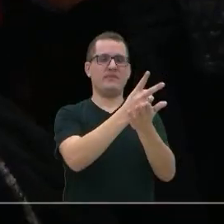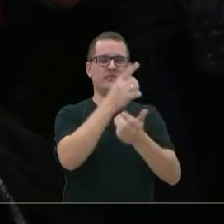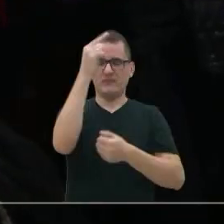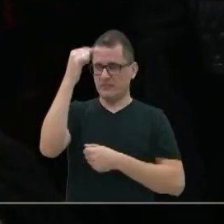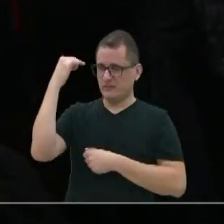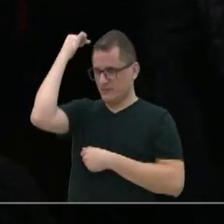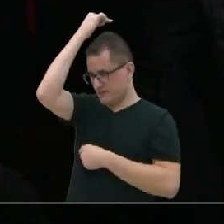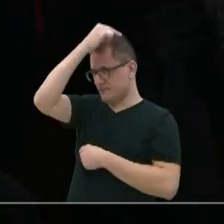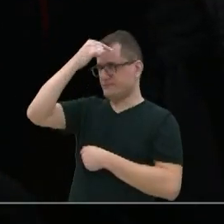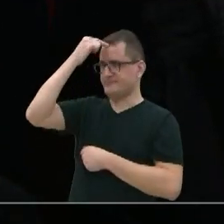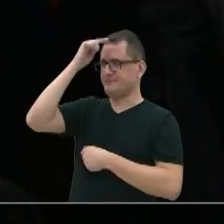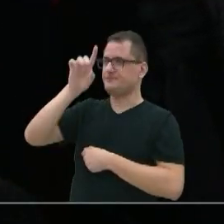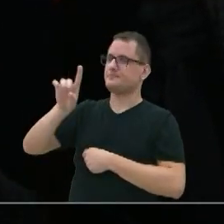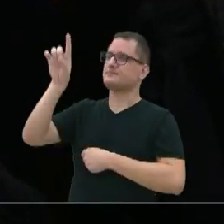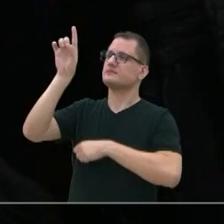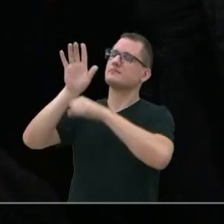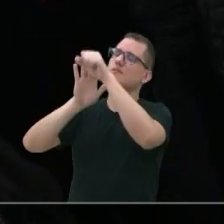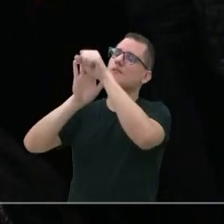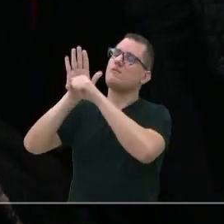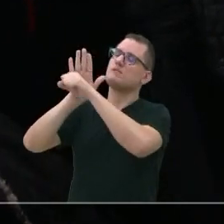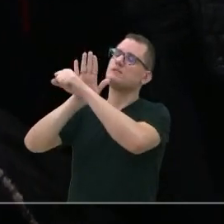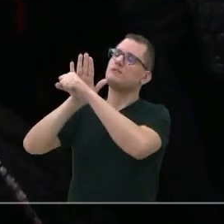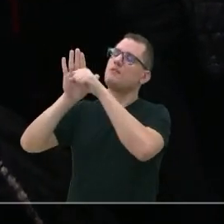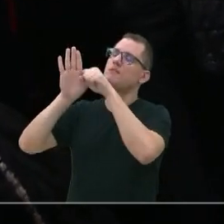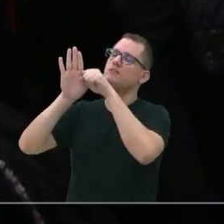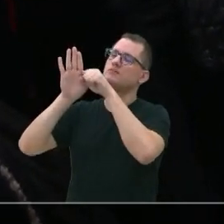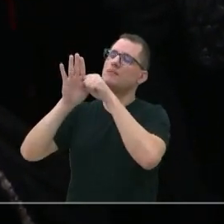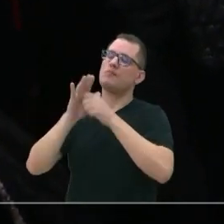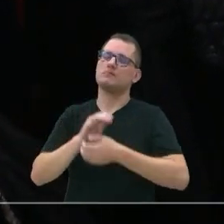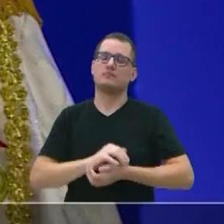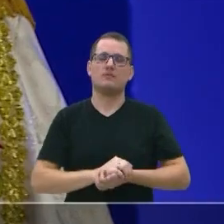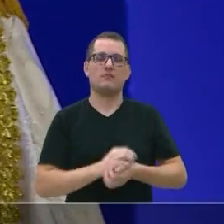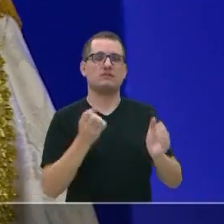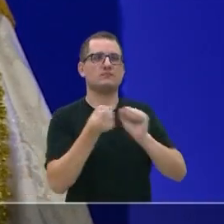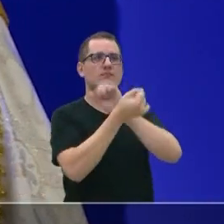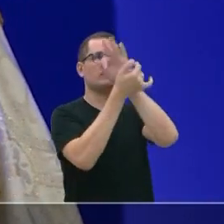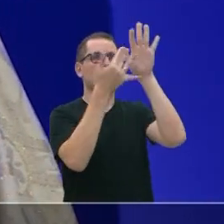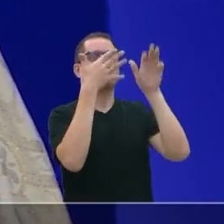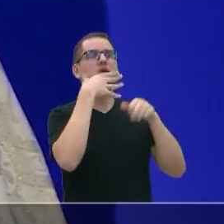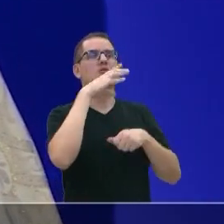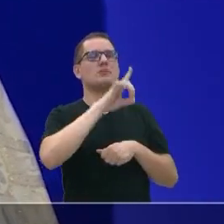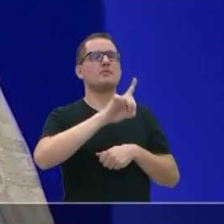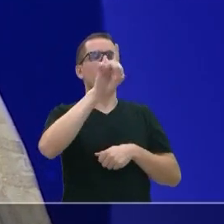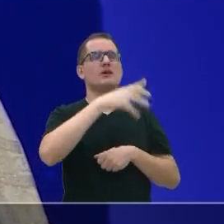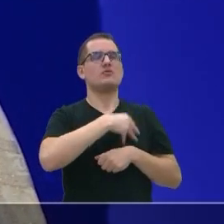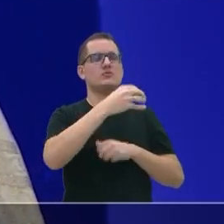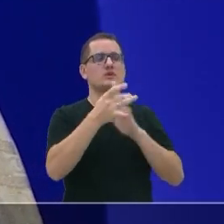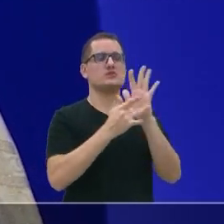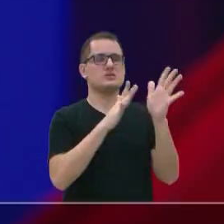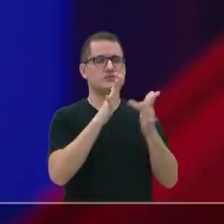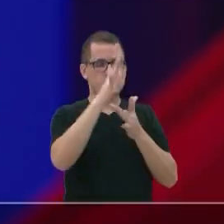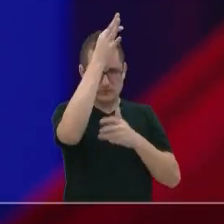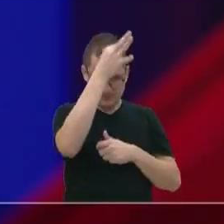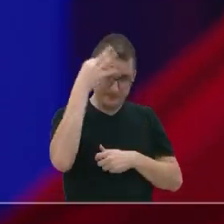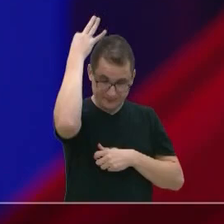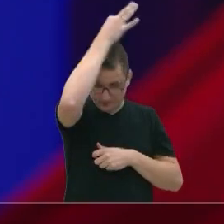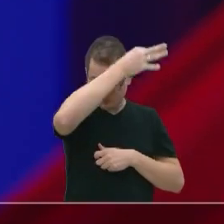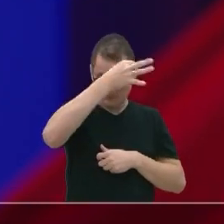momento. Ao Santíssimo e Diviníssimo Senhor. Glória ao Pai, ao Filho, ao Espírito